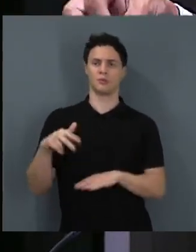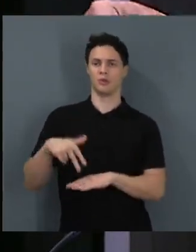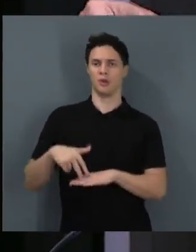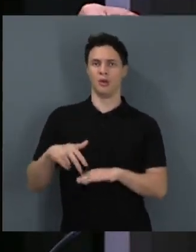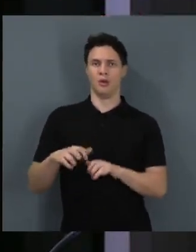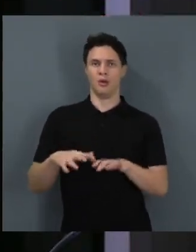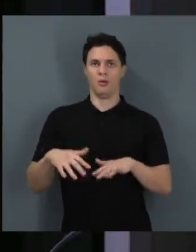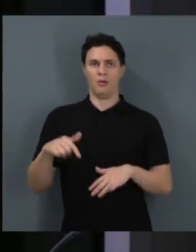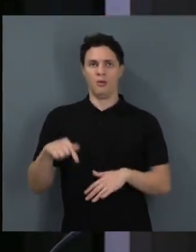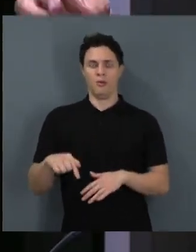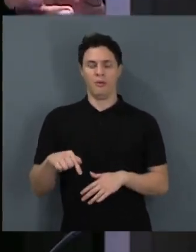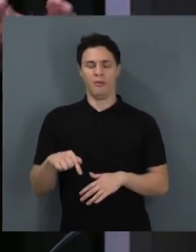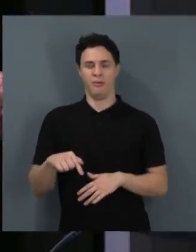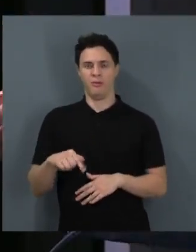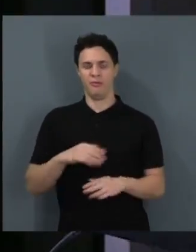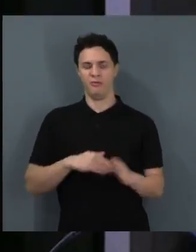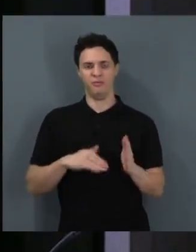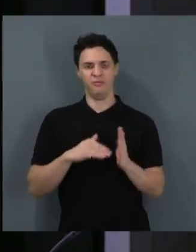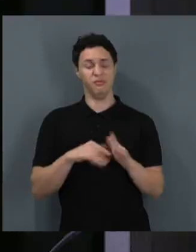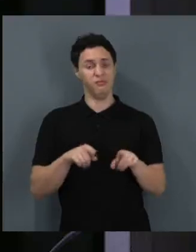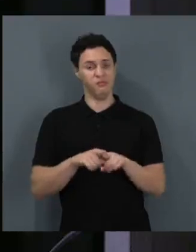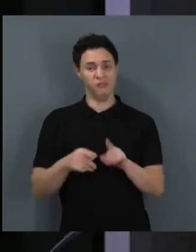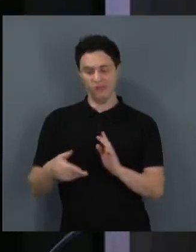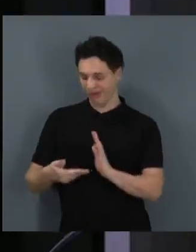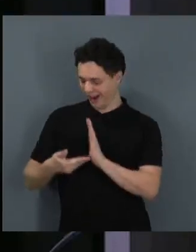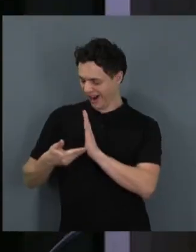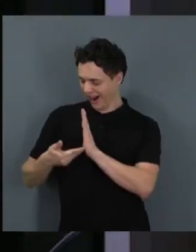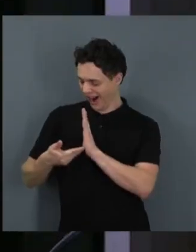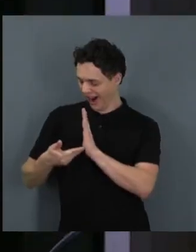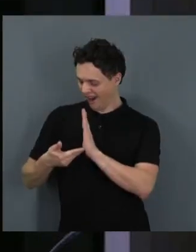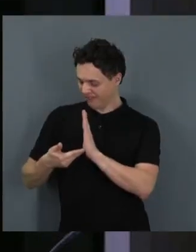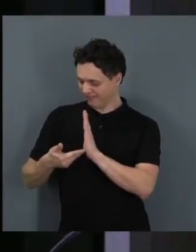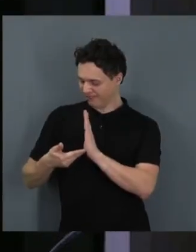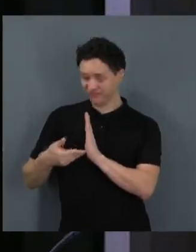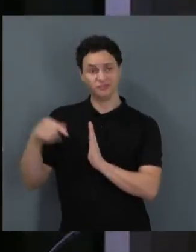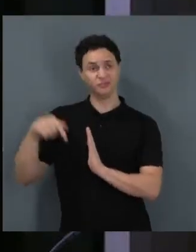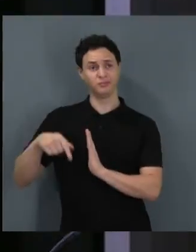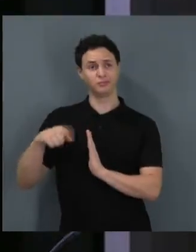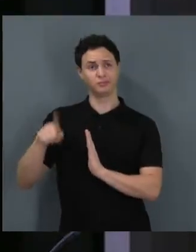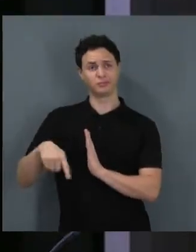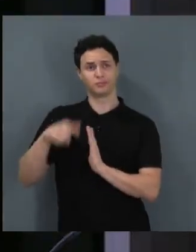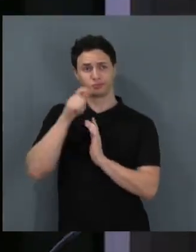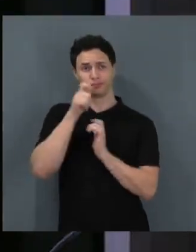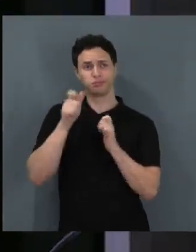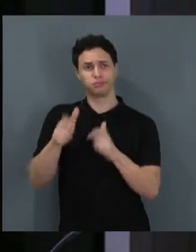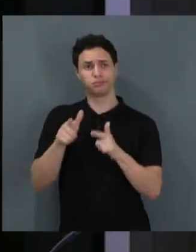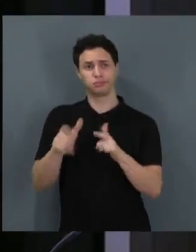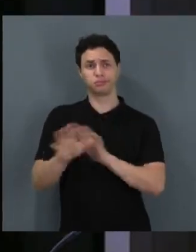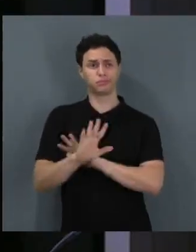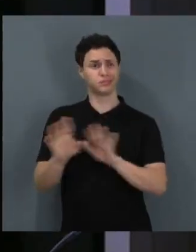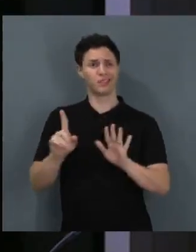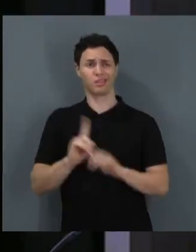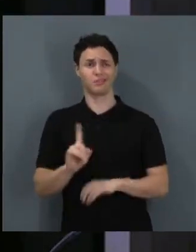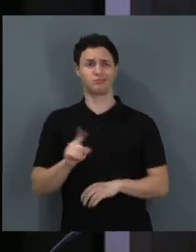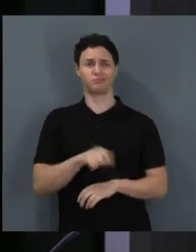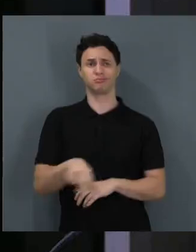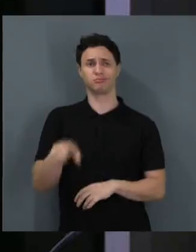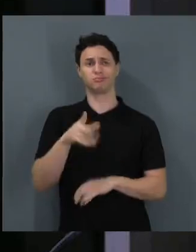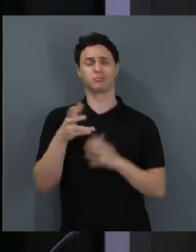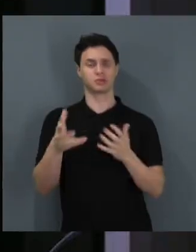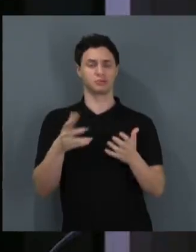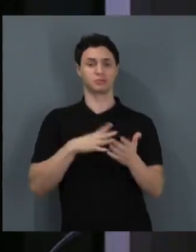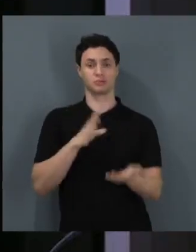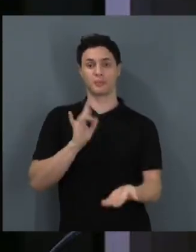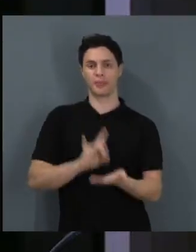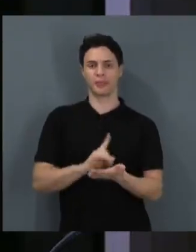no plenário dessa casa, como também na Câmara dos Deputados. Aqui não vai uma crítica aos setores organizados que buscam com legitimidade os